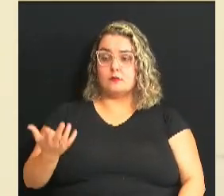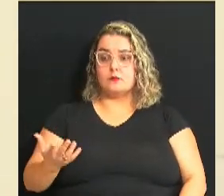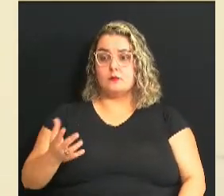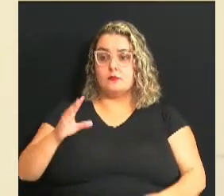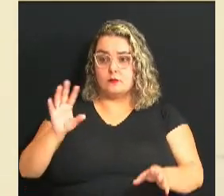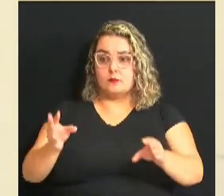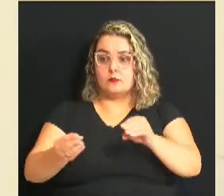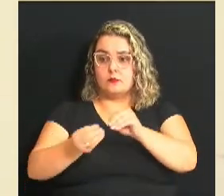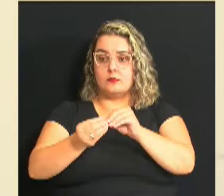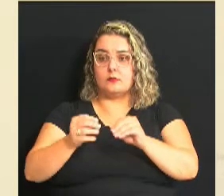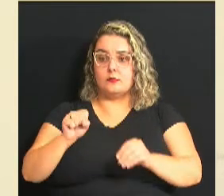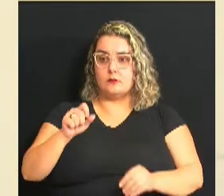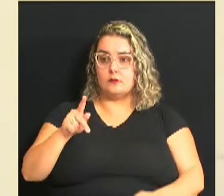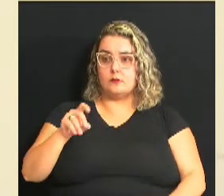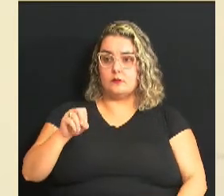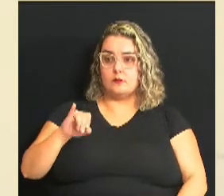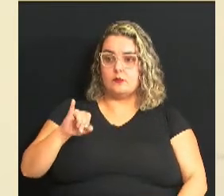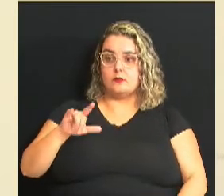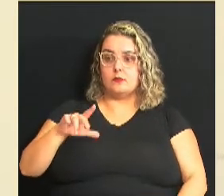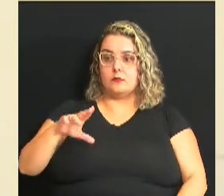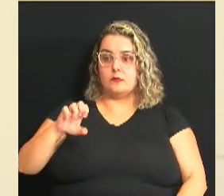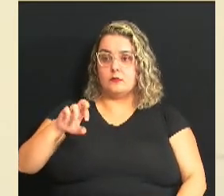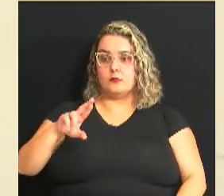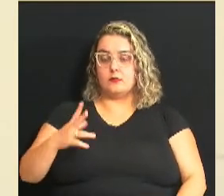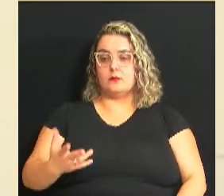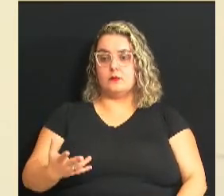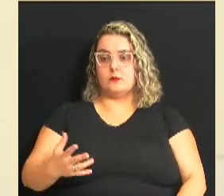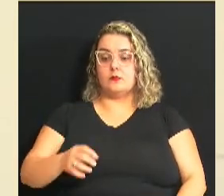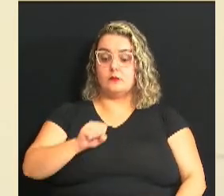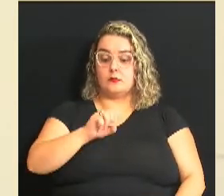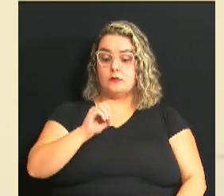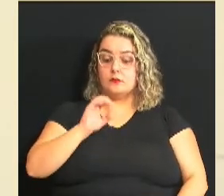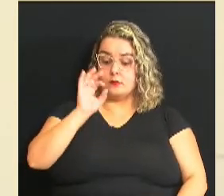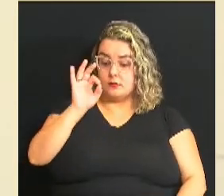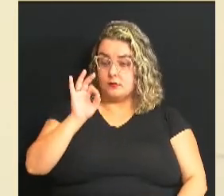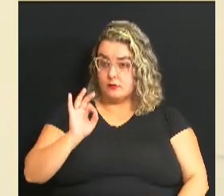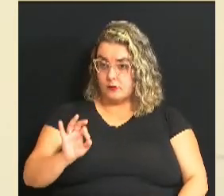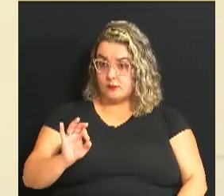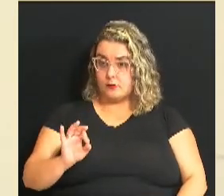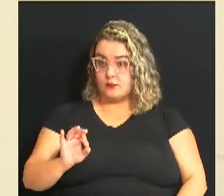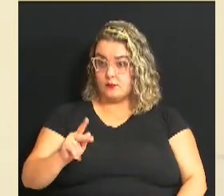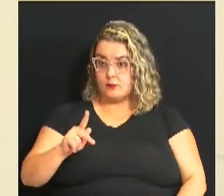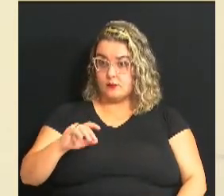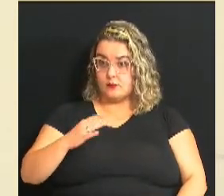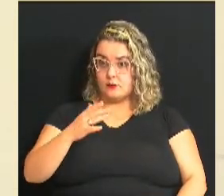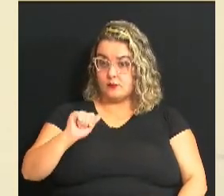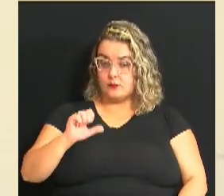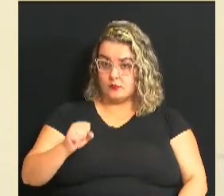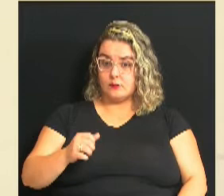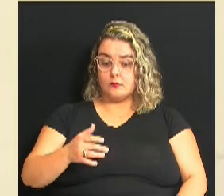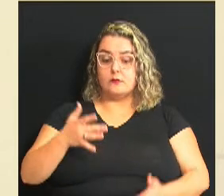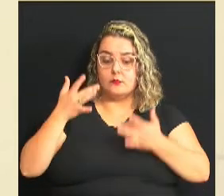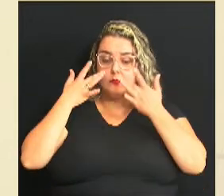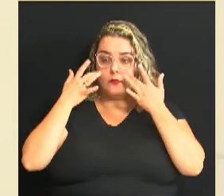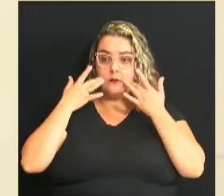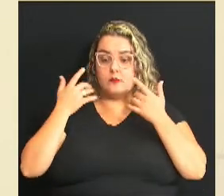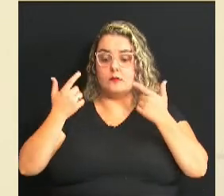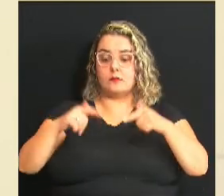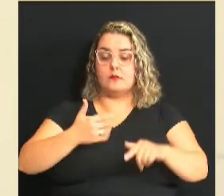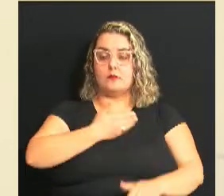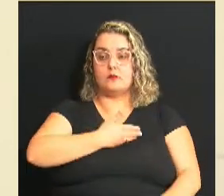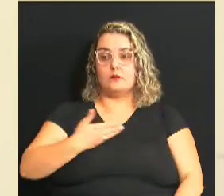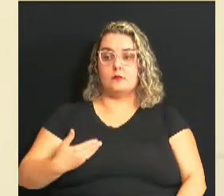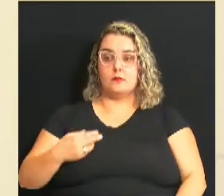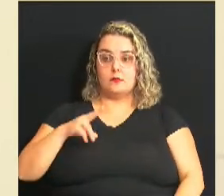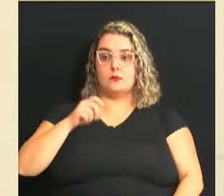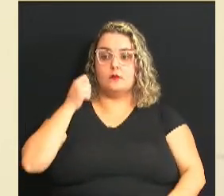um spoiler da pesquisa, 80% dessas peças ocorreram ou em espaço público, ou com financiamento público